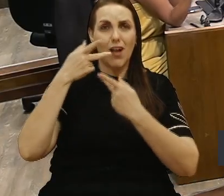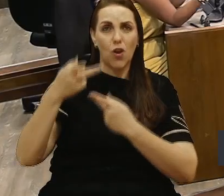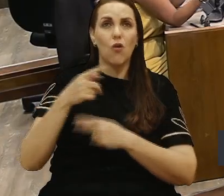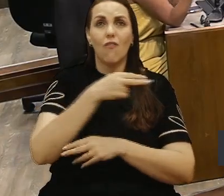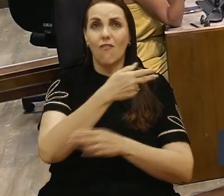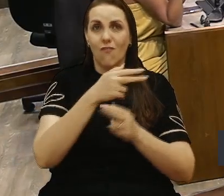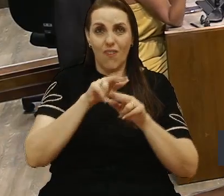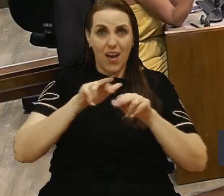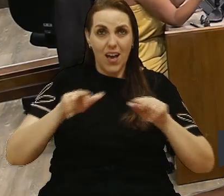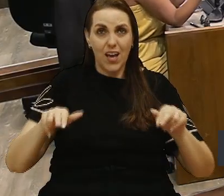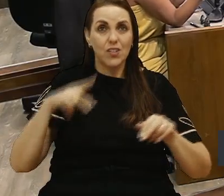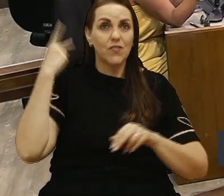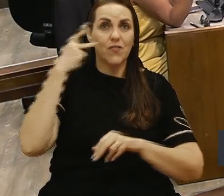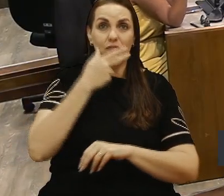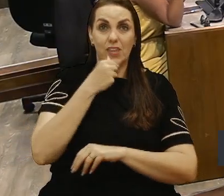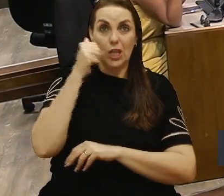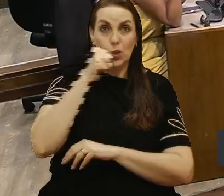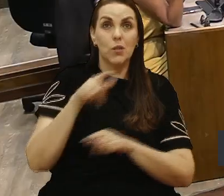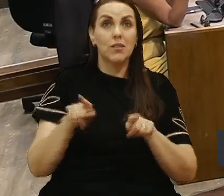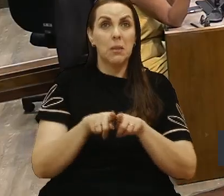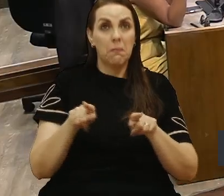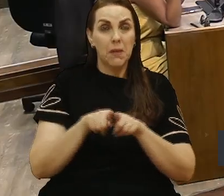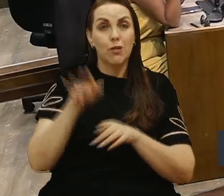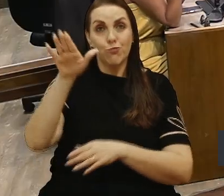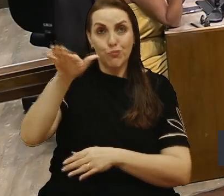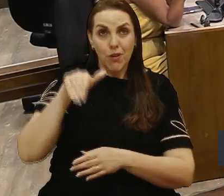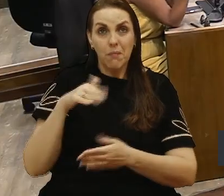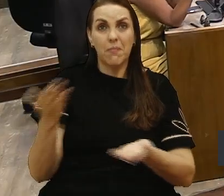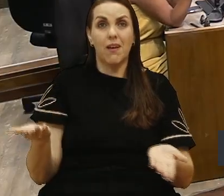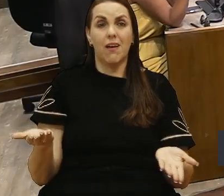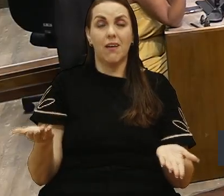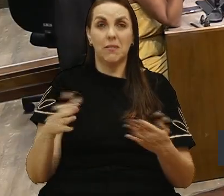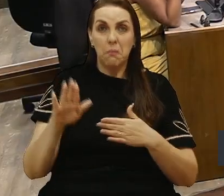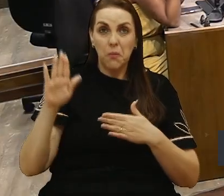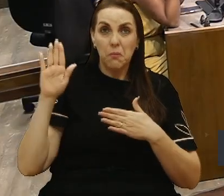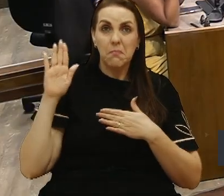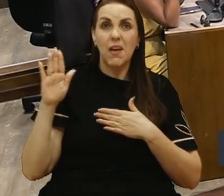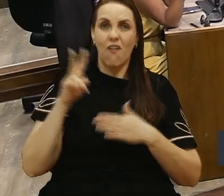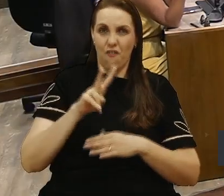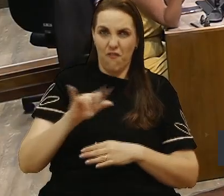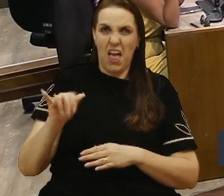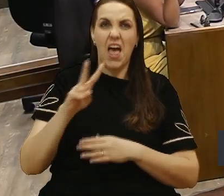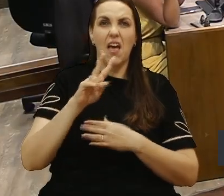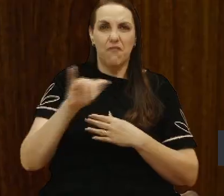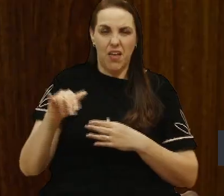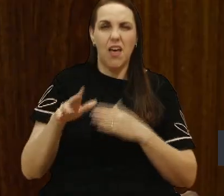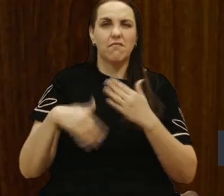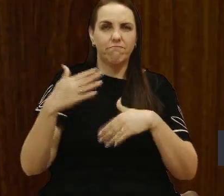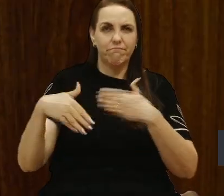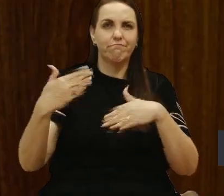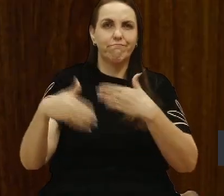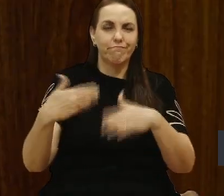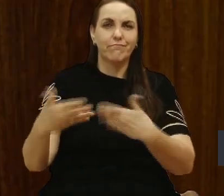têm falado de chamar, e quanto tempo tem sido prometido que vai ser chamado. Nós